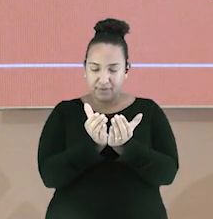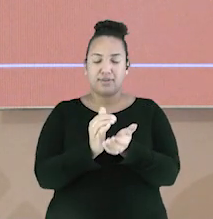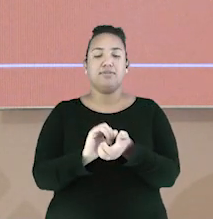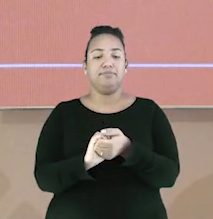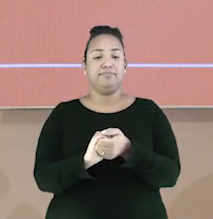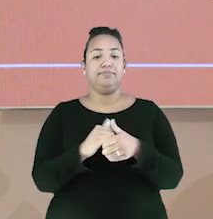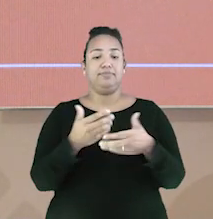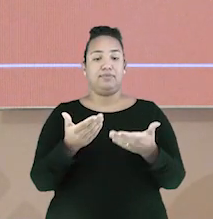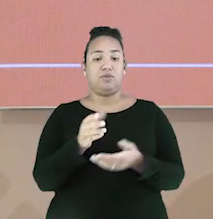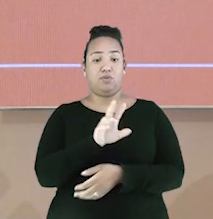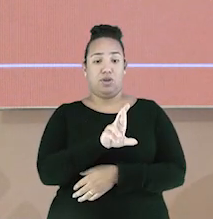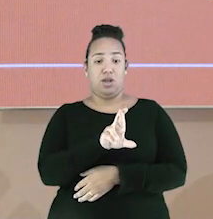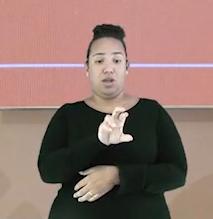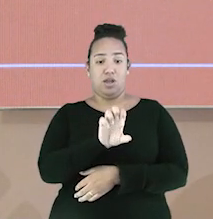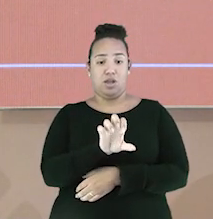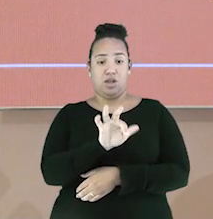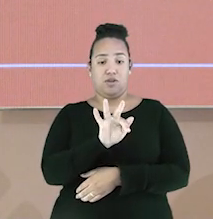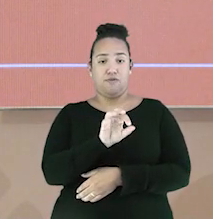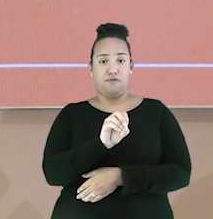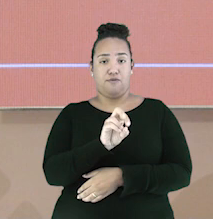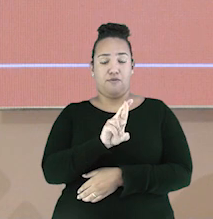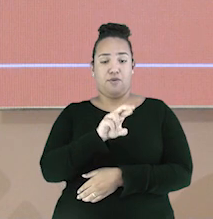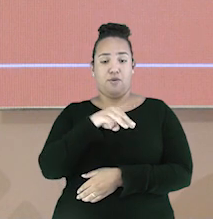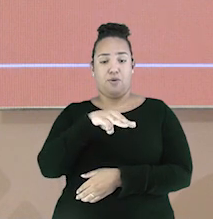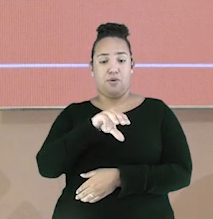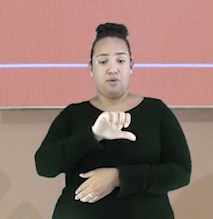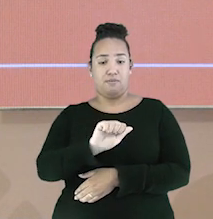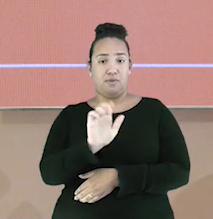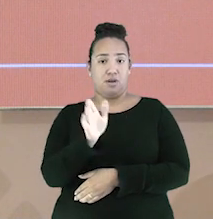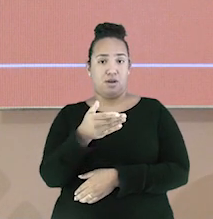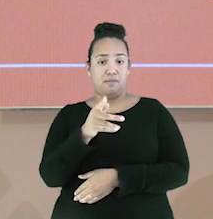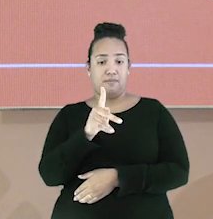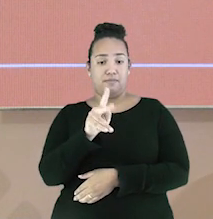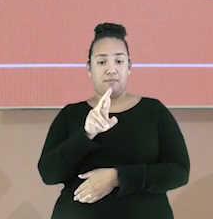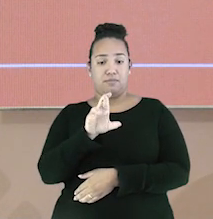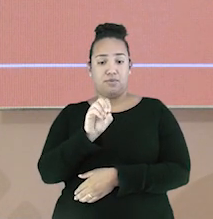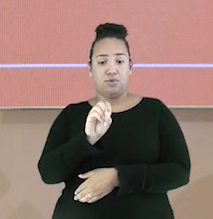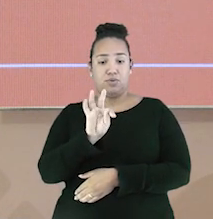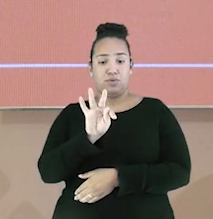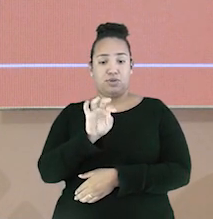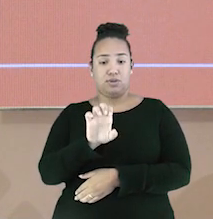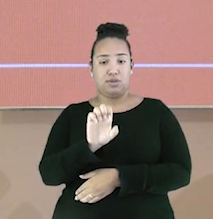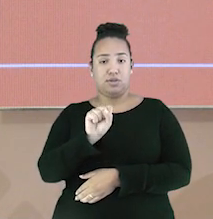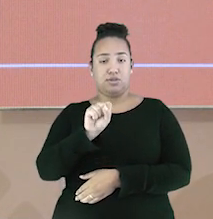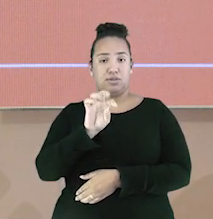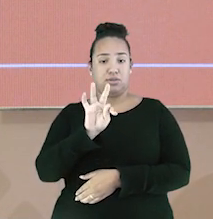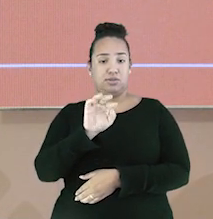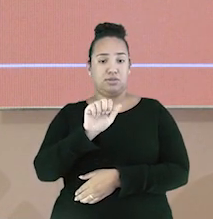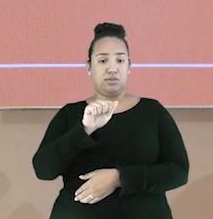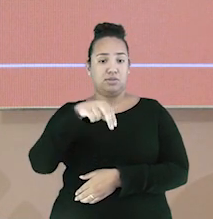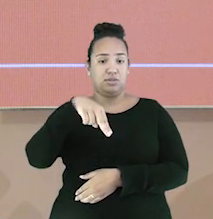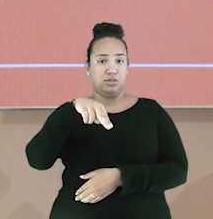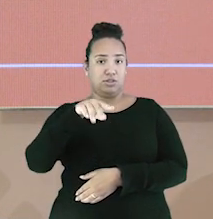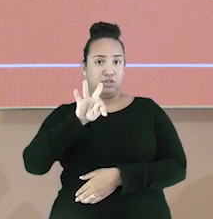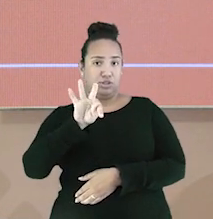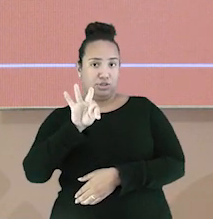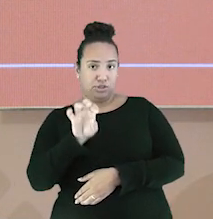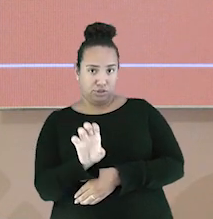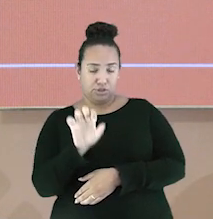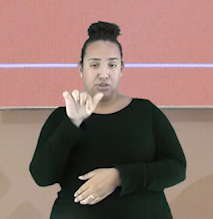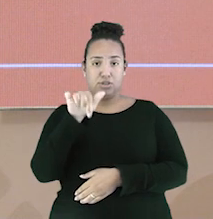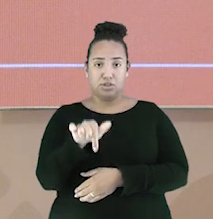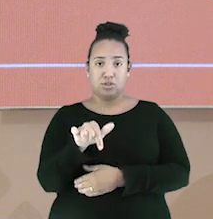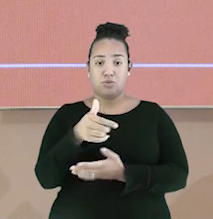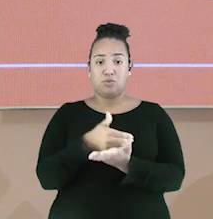é o nome dado ao movimento reformista que surgiu no cristianismo em 1517, por meio do monge